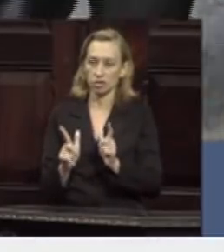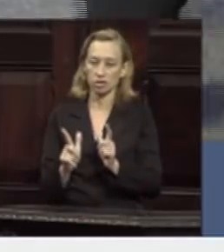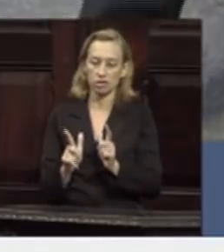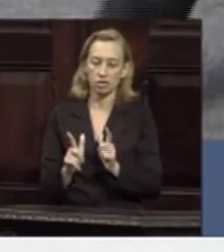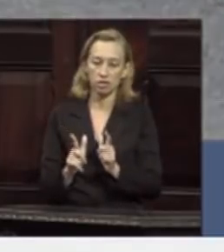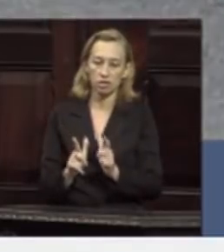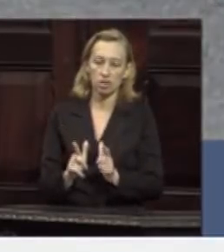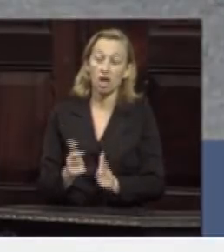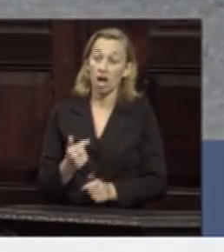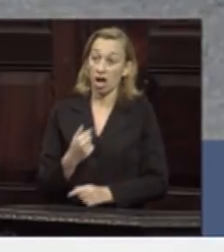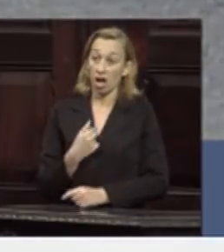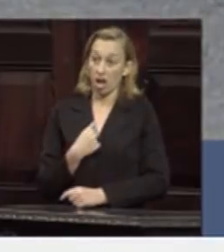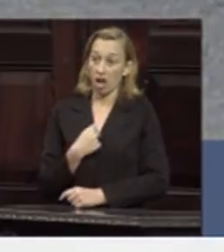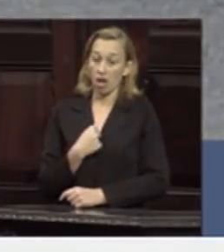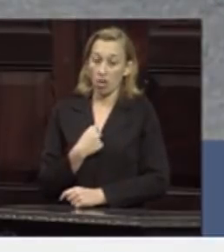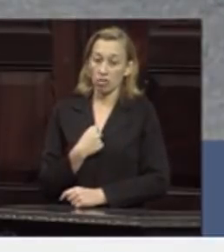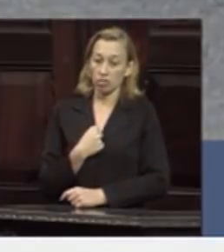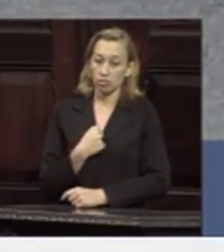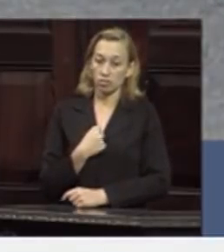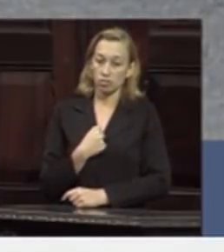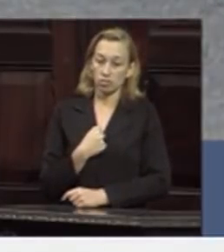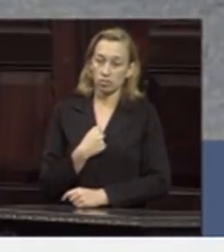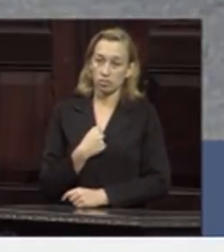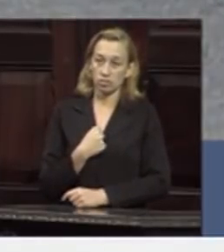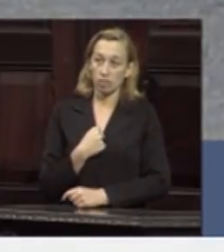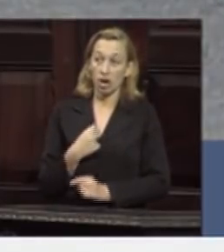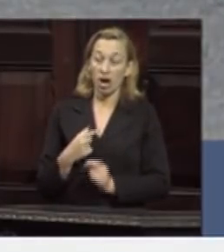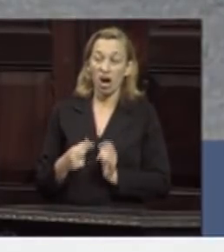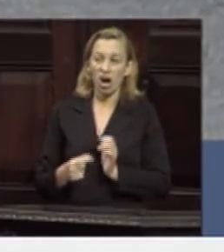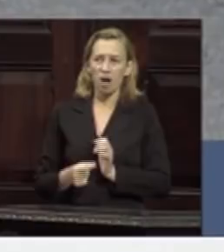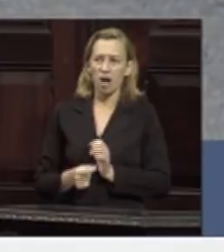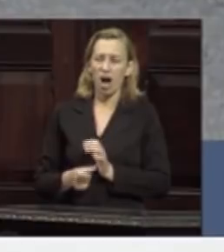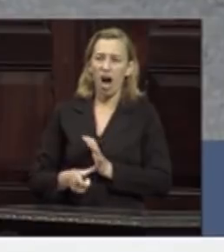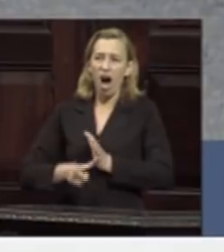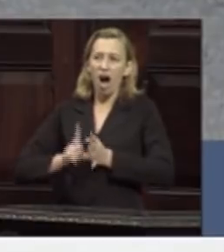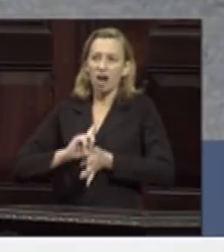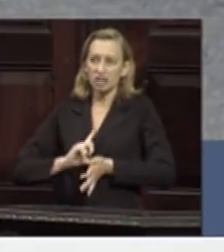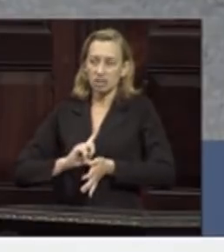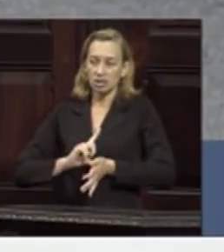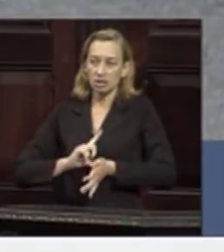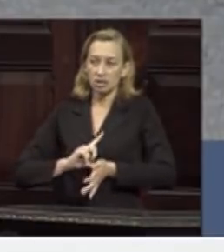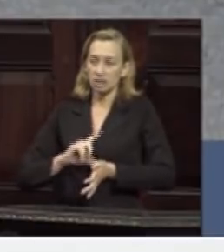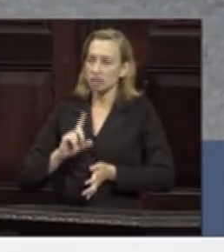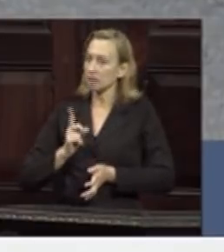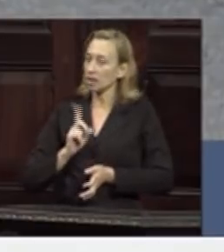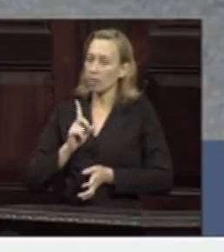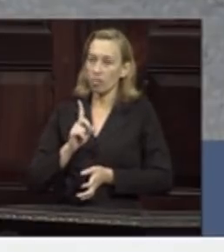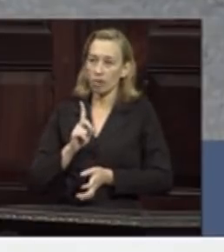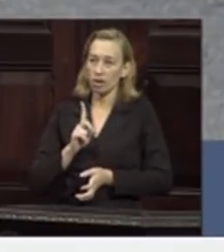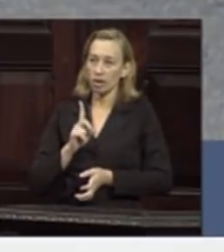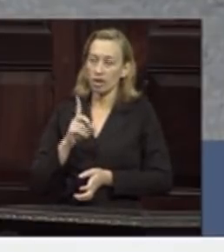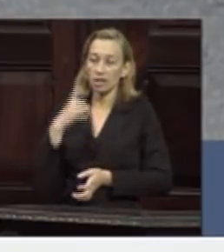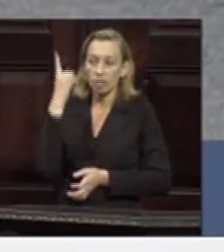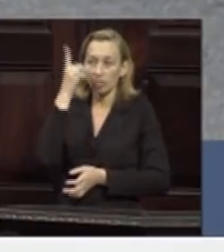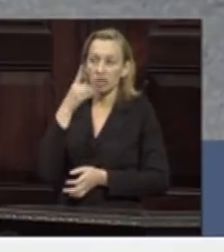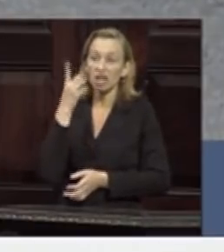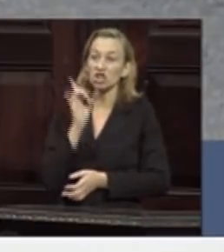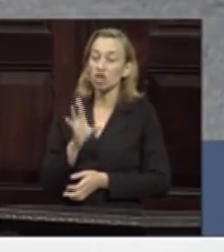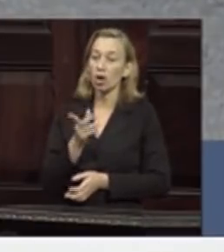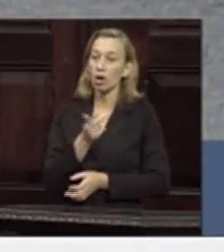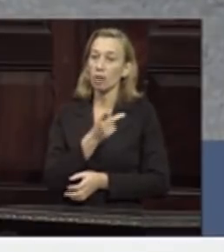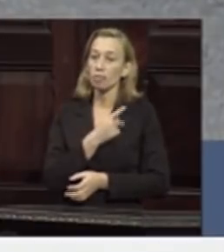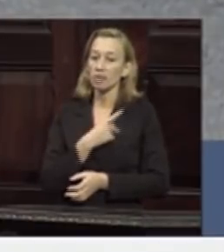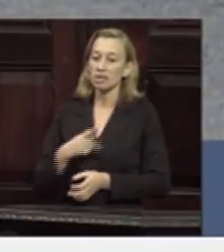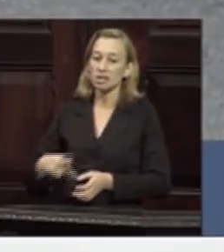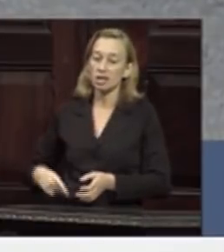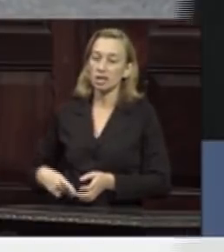Eu fui não era deputada, era presidente do Sindicato dos Enfermeiros do Rio